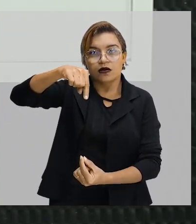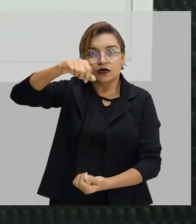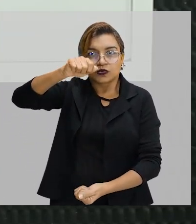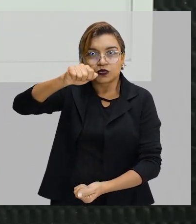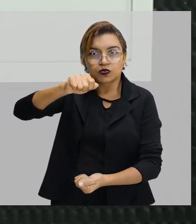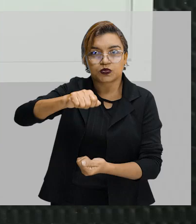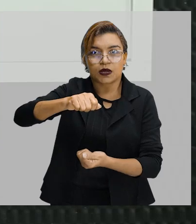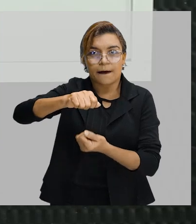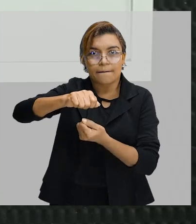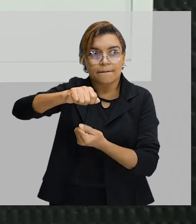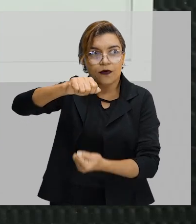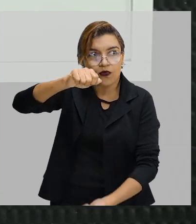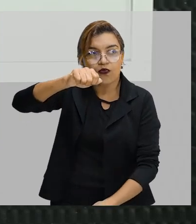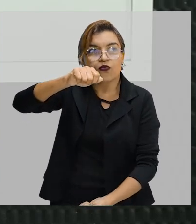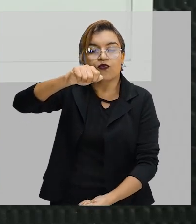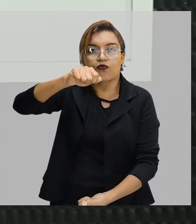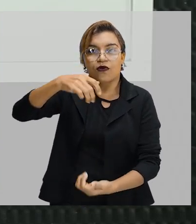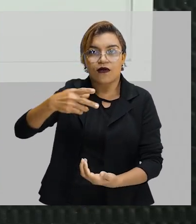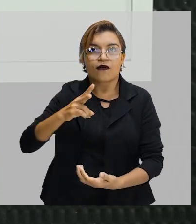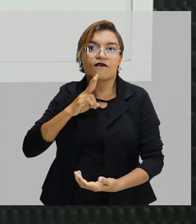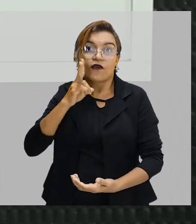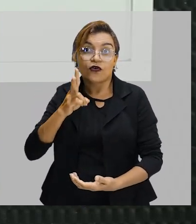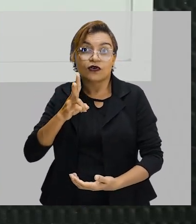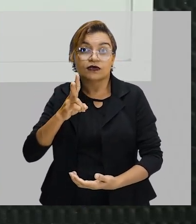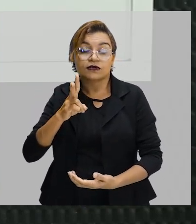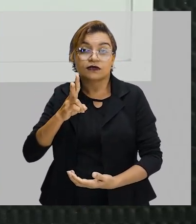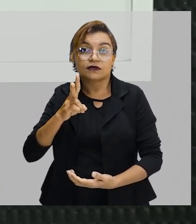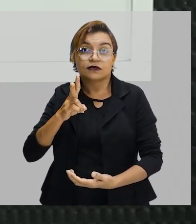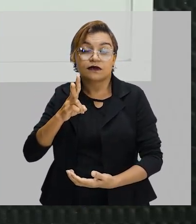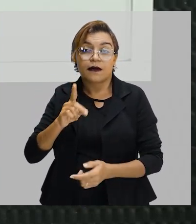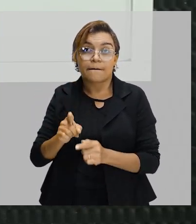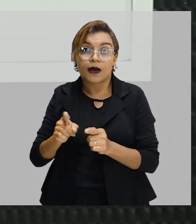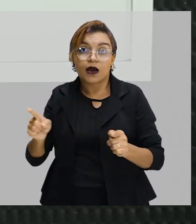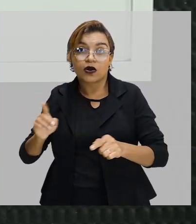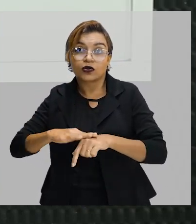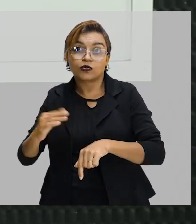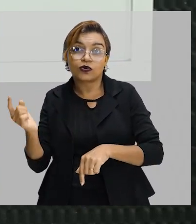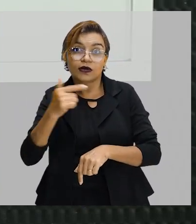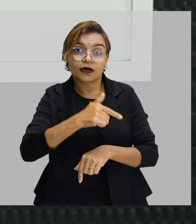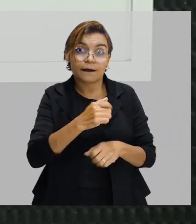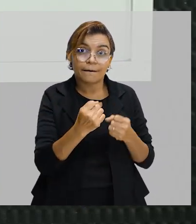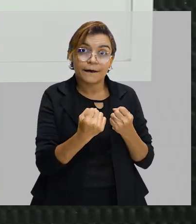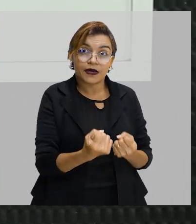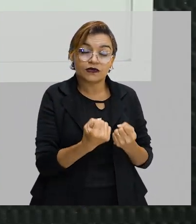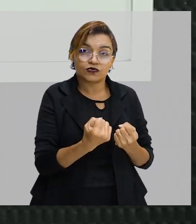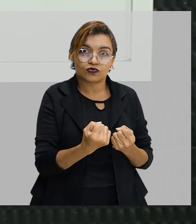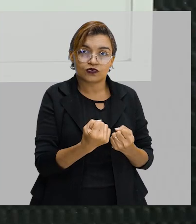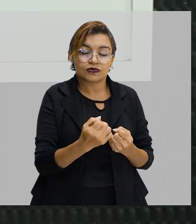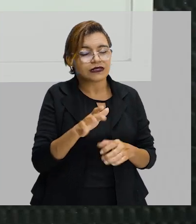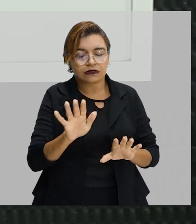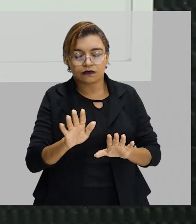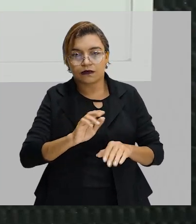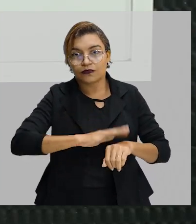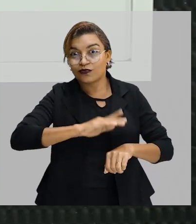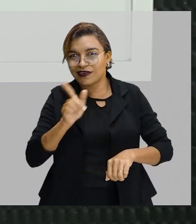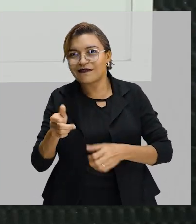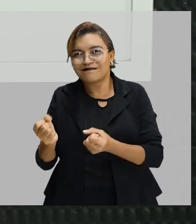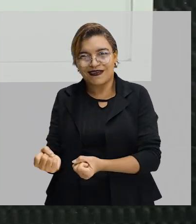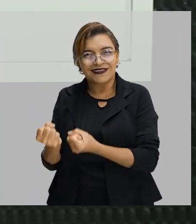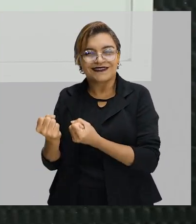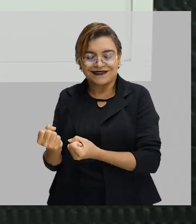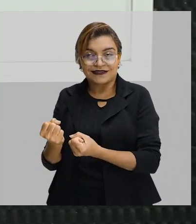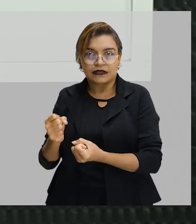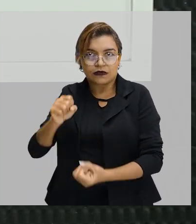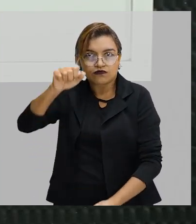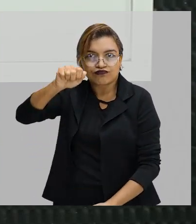que ela vai puxar, vai ficar maior do que a força peso. Então ela vai puxar, né, esse peso para